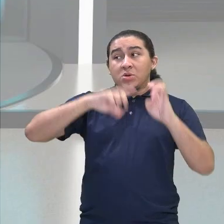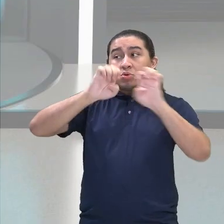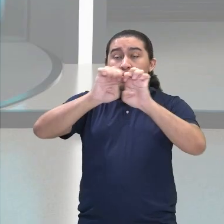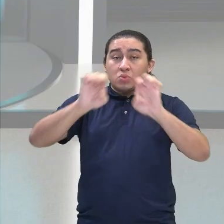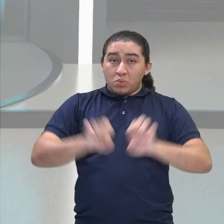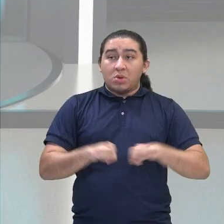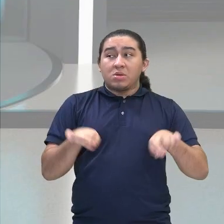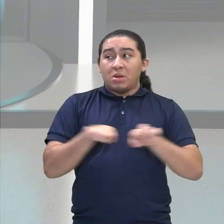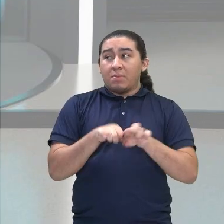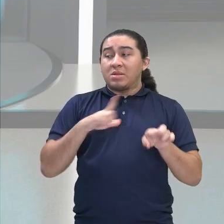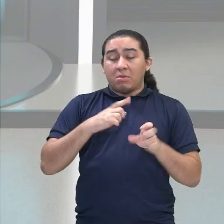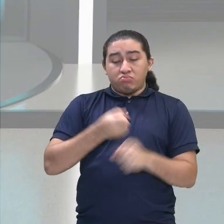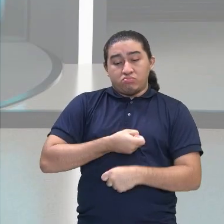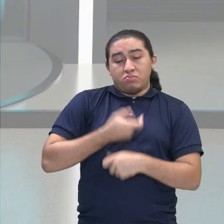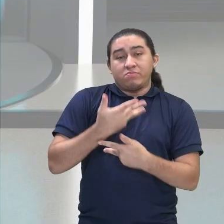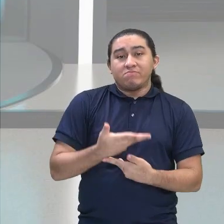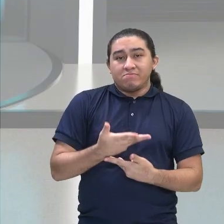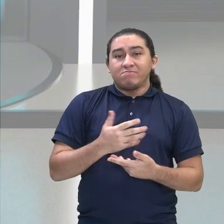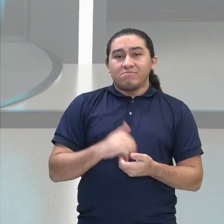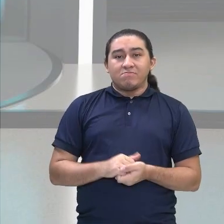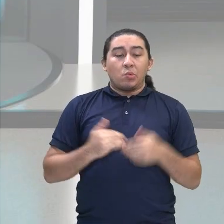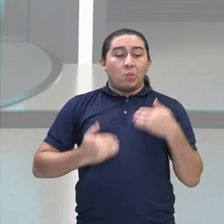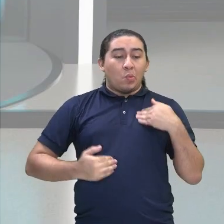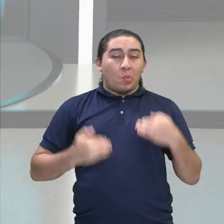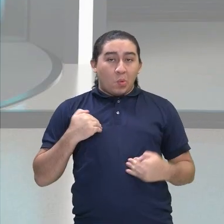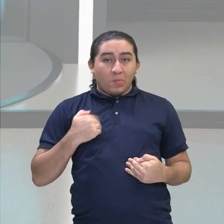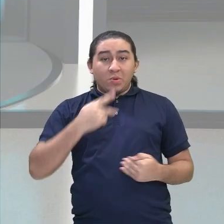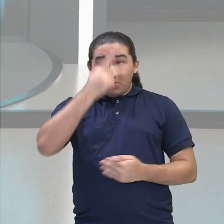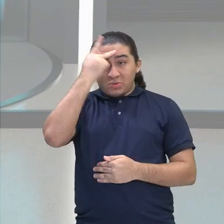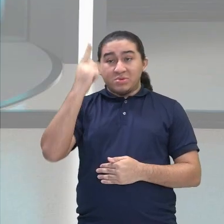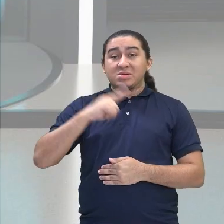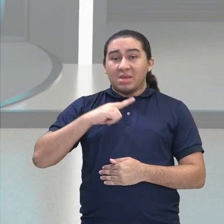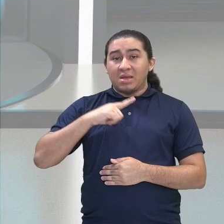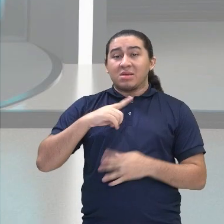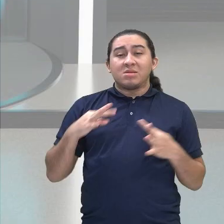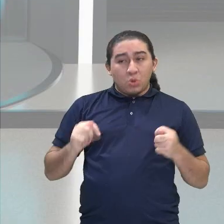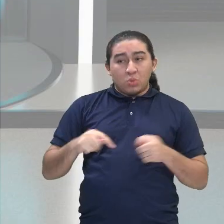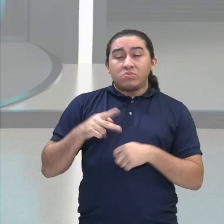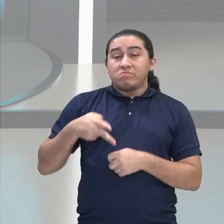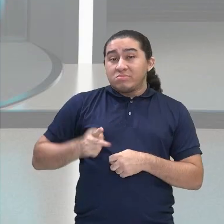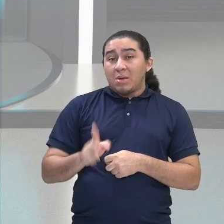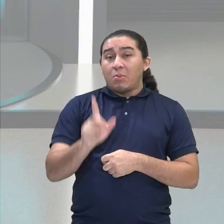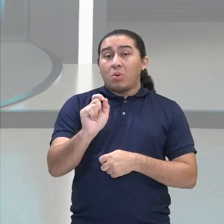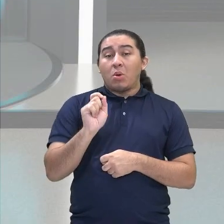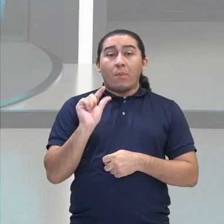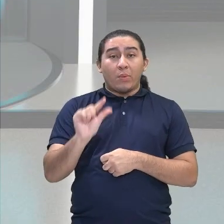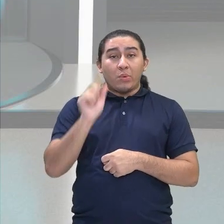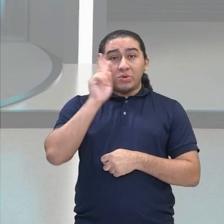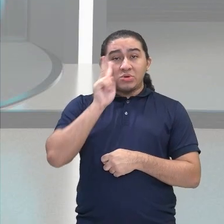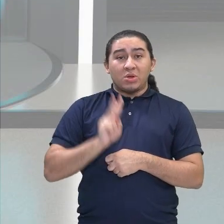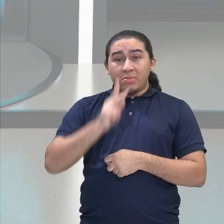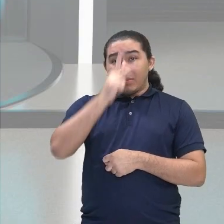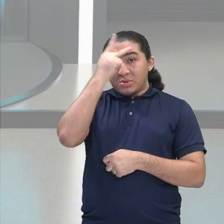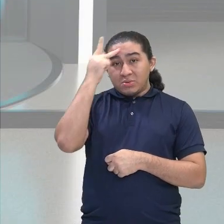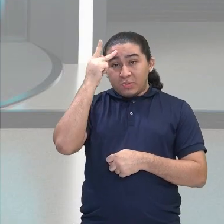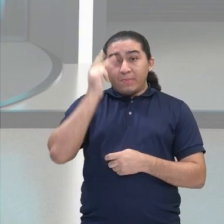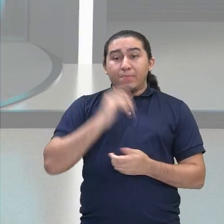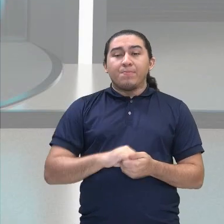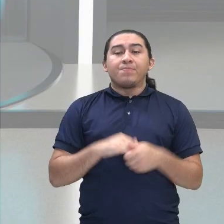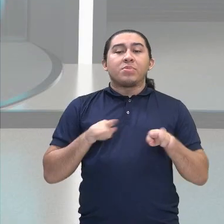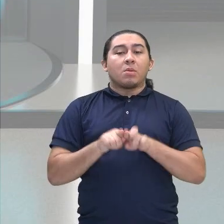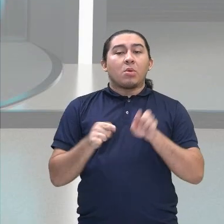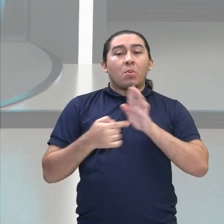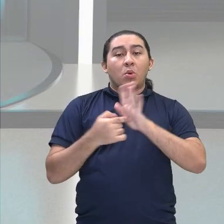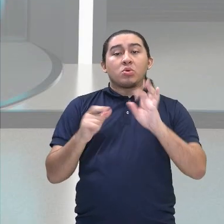vai falando por você. O seu corpo traz a todo momento um pouco da sua história, trazendo também